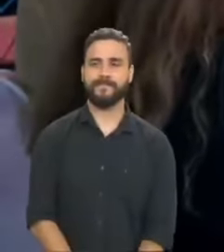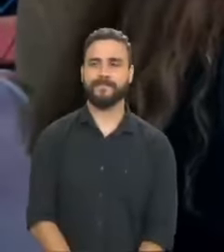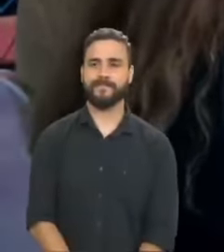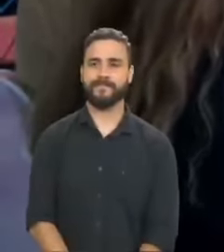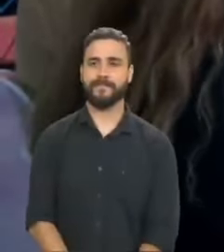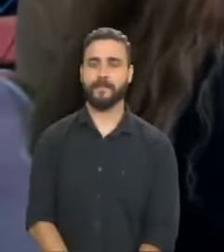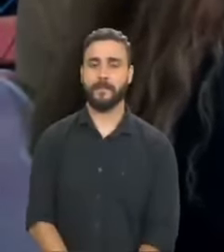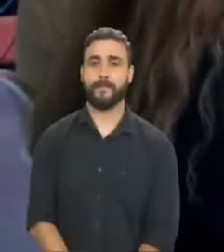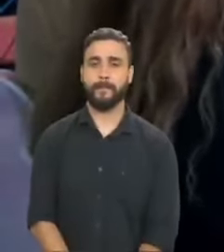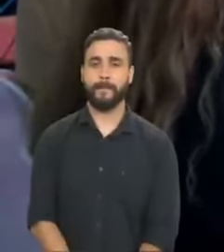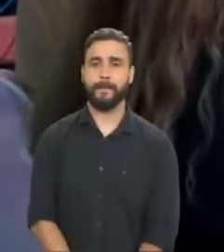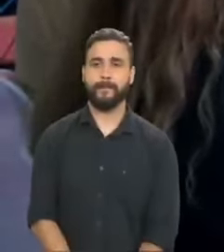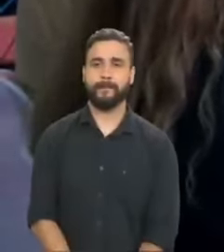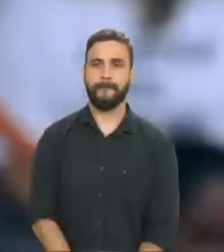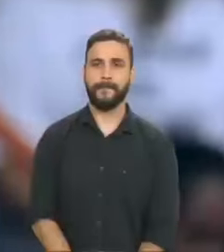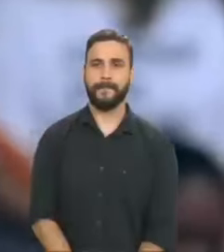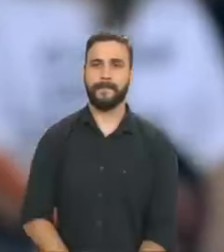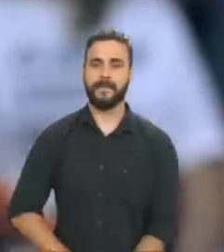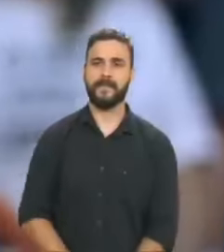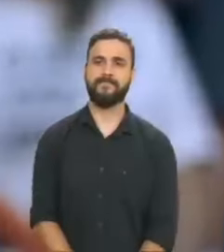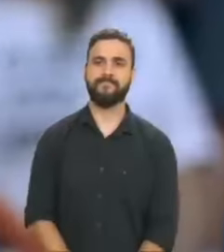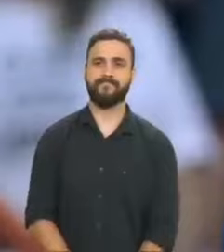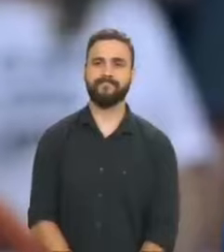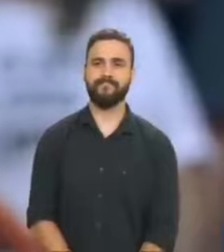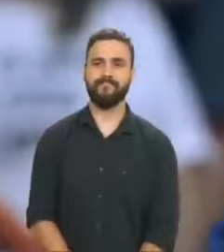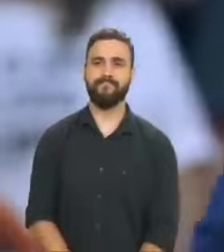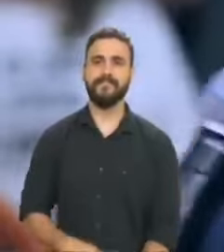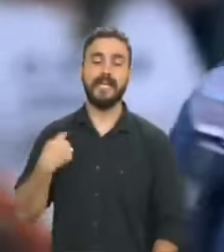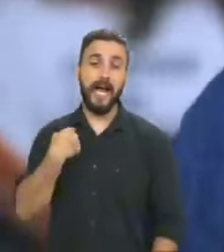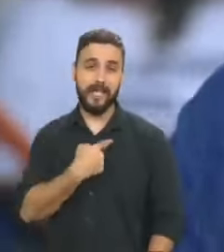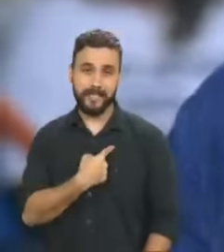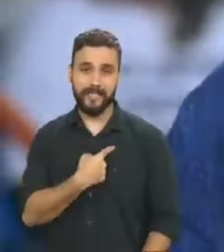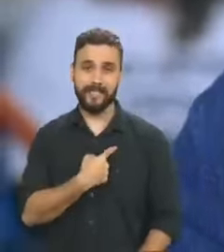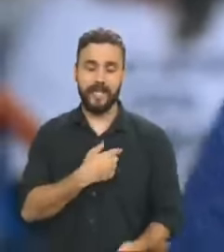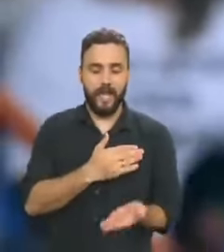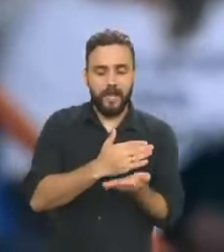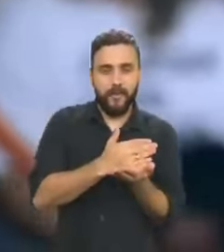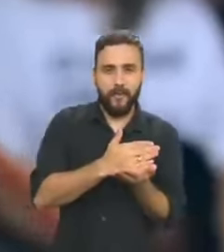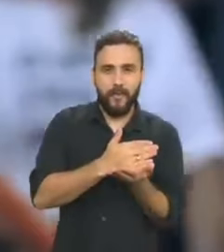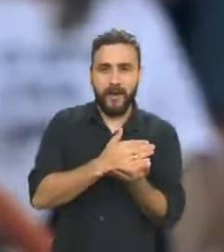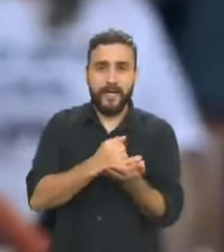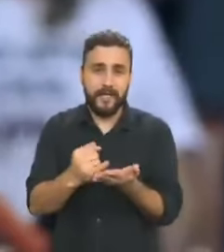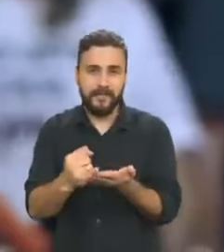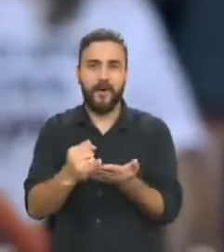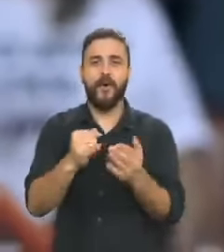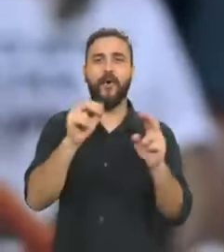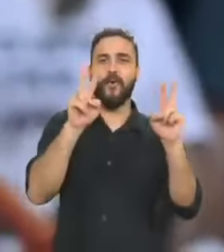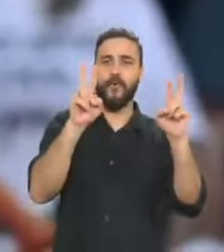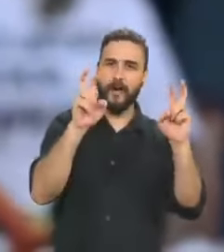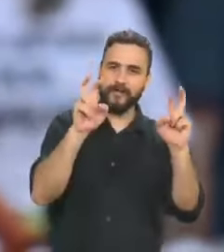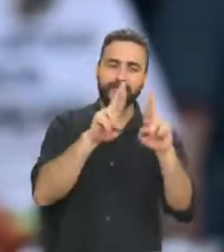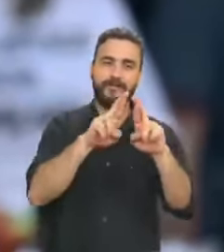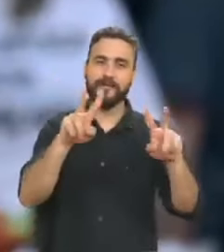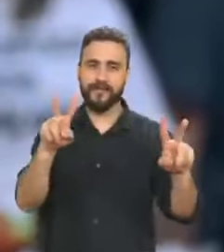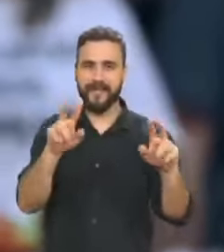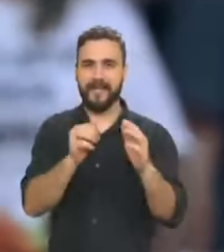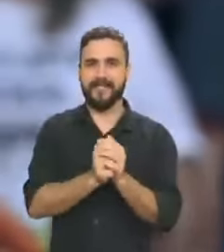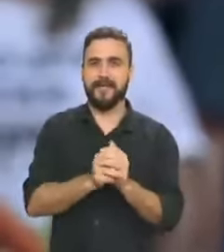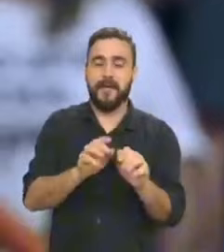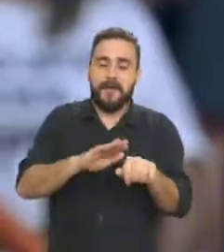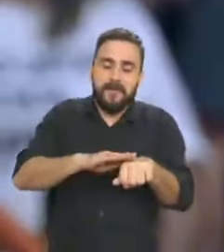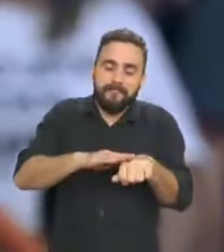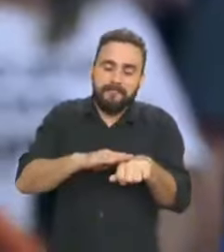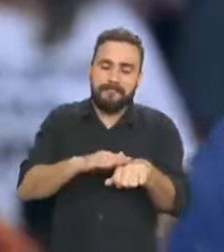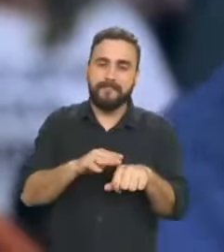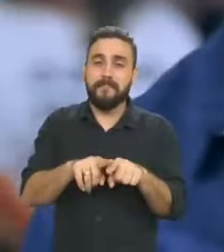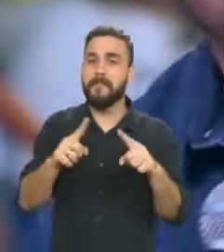A gente fugiu muito do roteiro aqui, e que bom que a gente fez isso. Ela tocou em algo, coisa de pastor, o Espírito Santo mexeu aqui